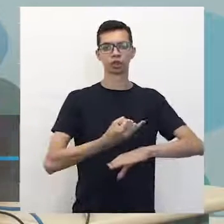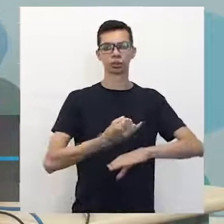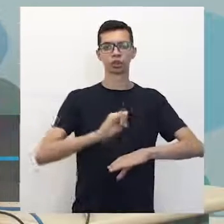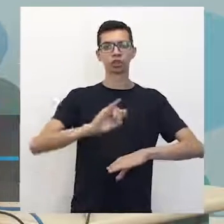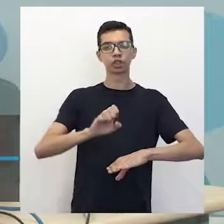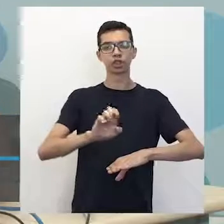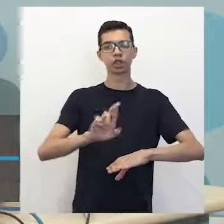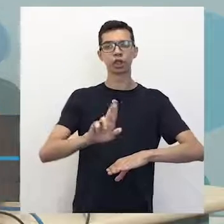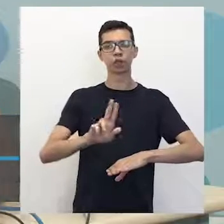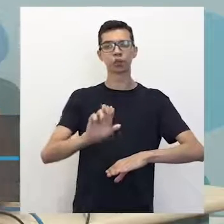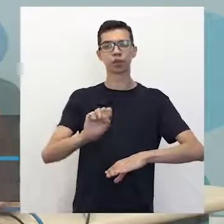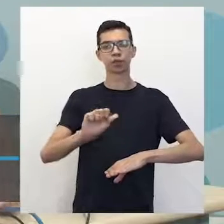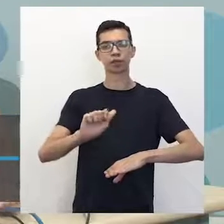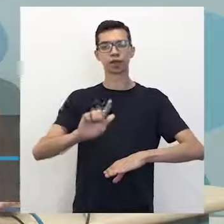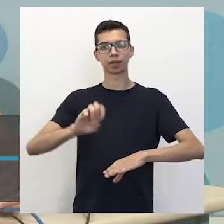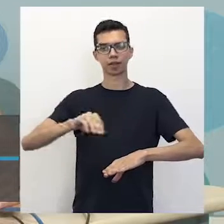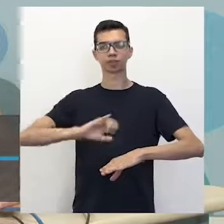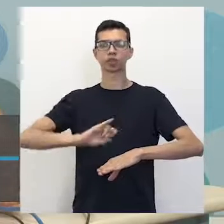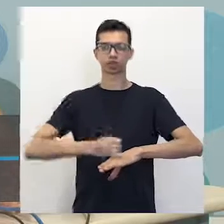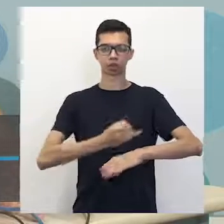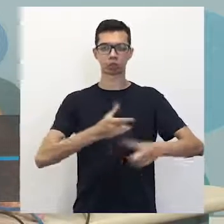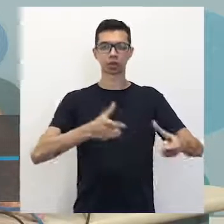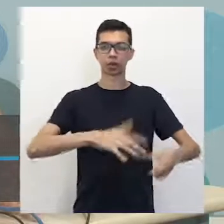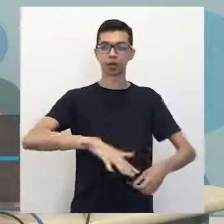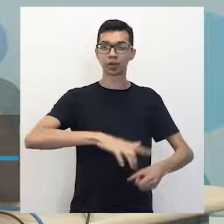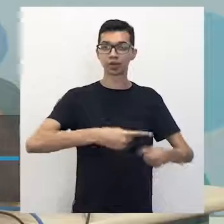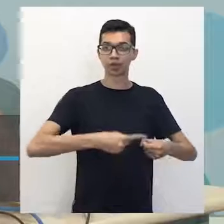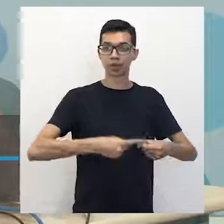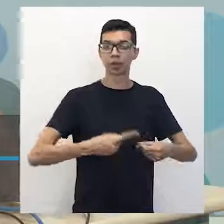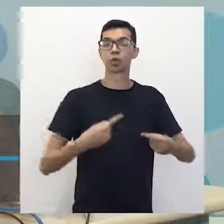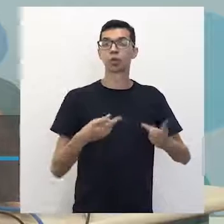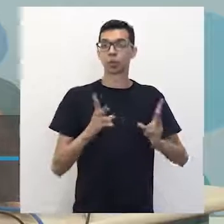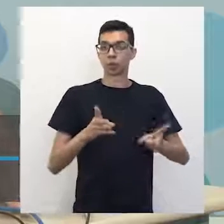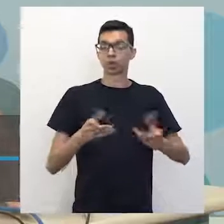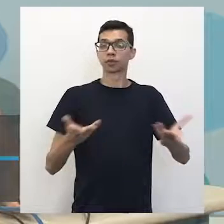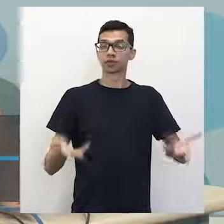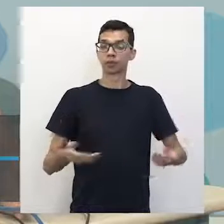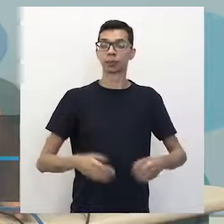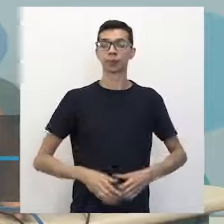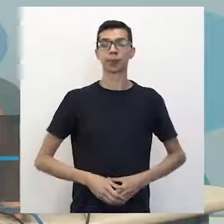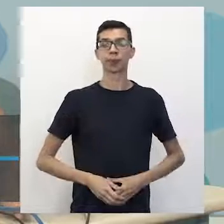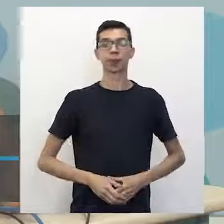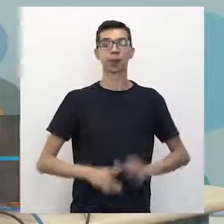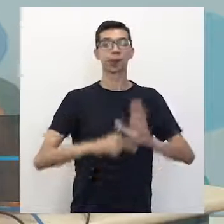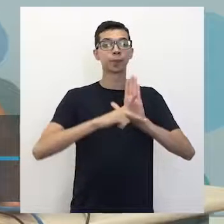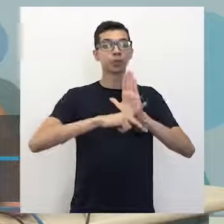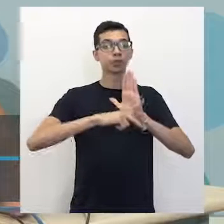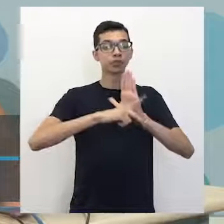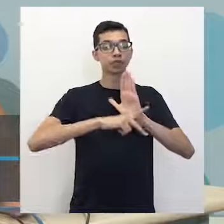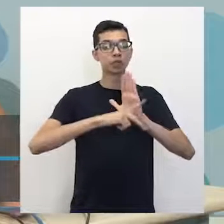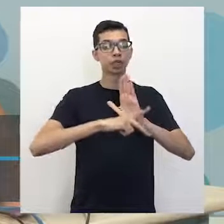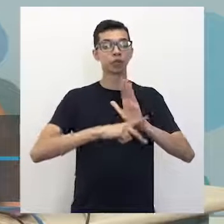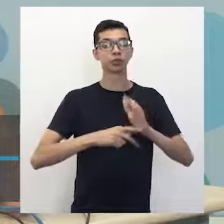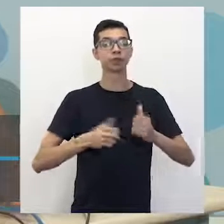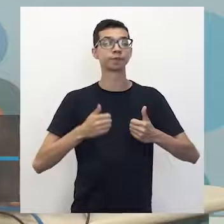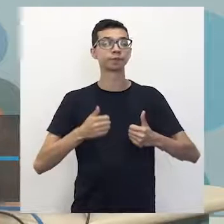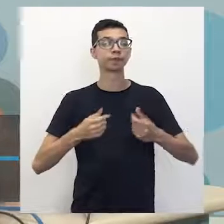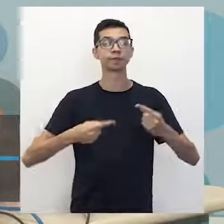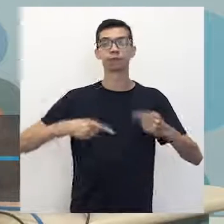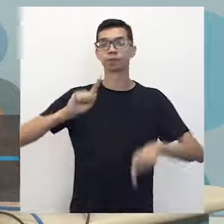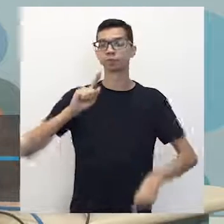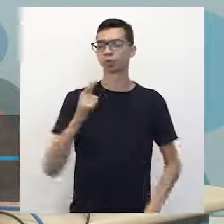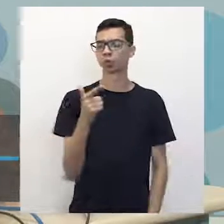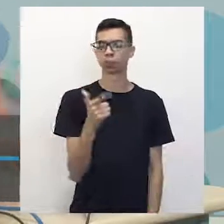territórios que eles foram ocupando ao longo das cruzadas aí. Então, no geral, foi um projeto que não teve muito êxito